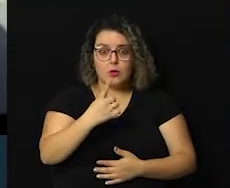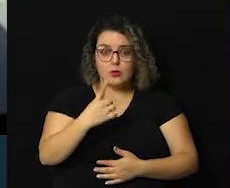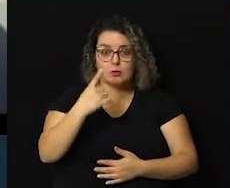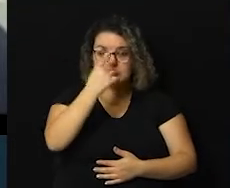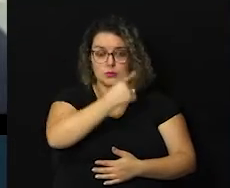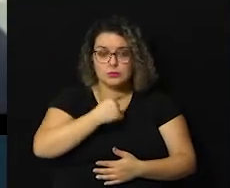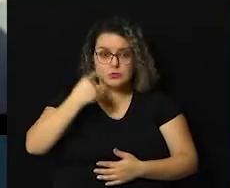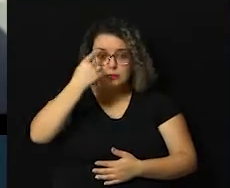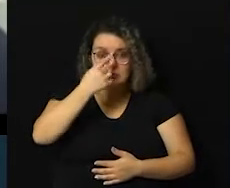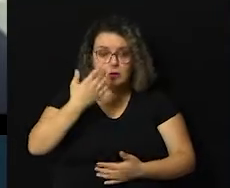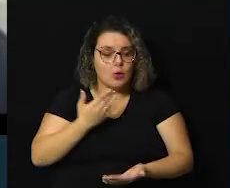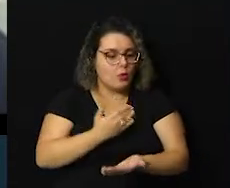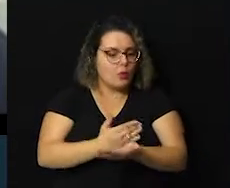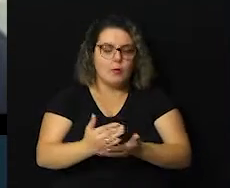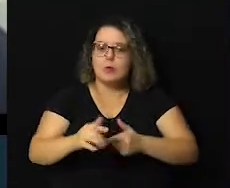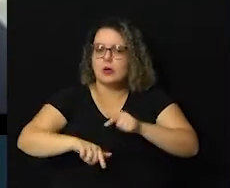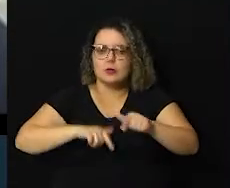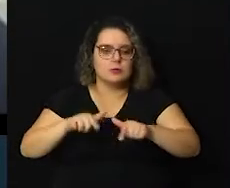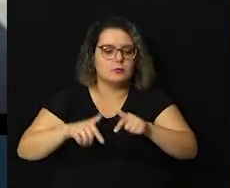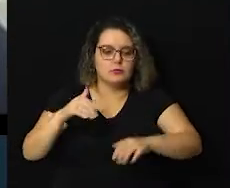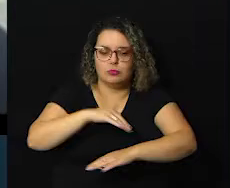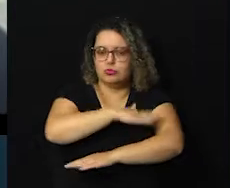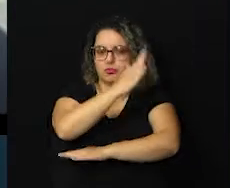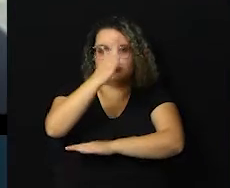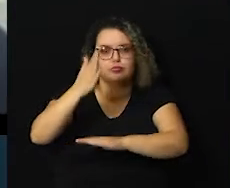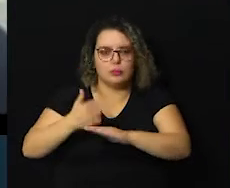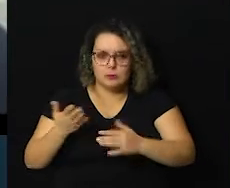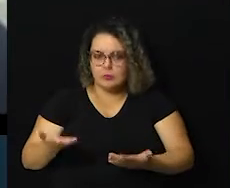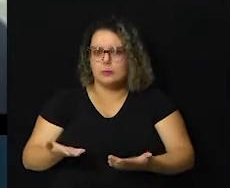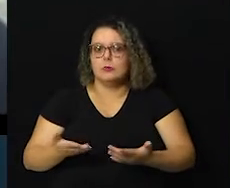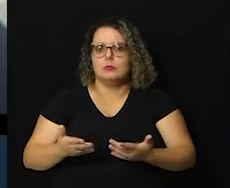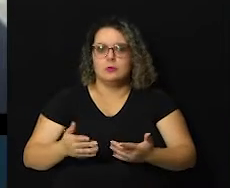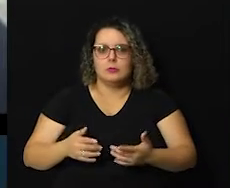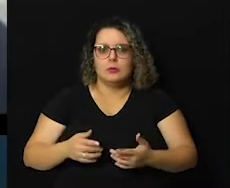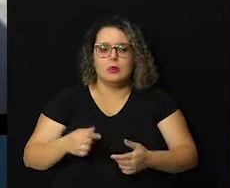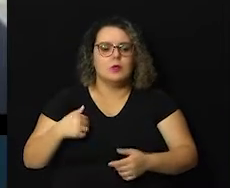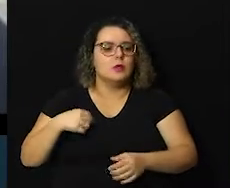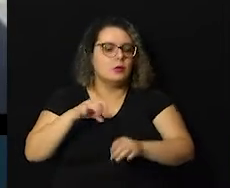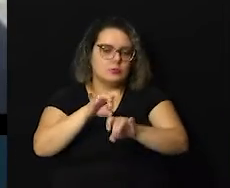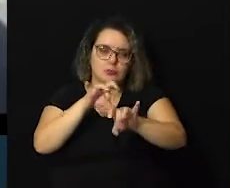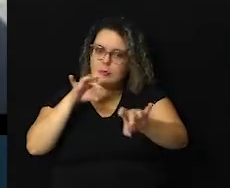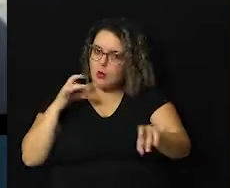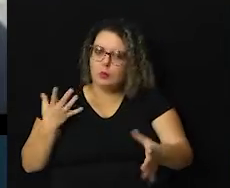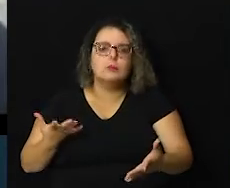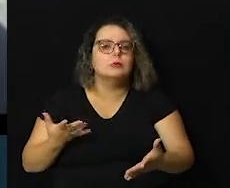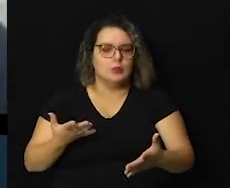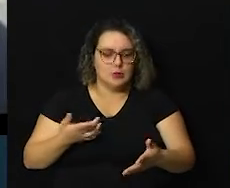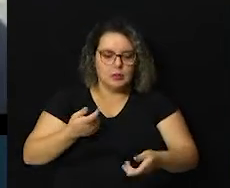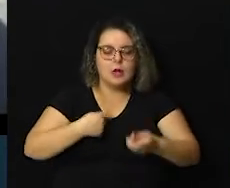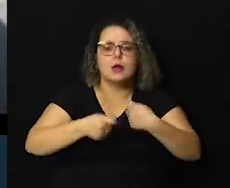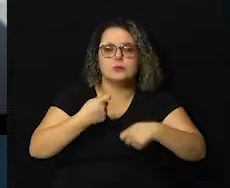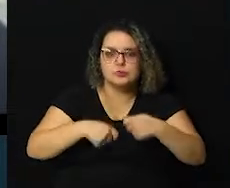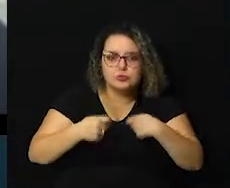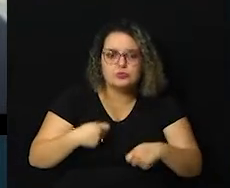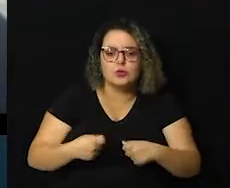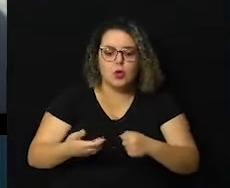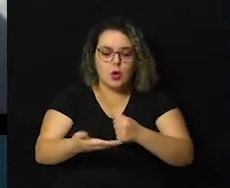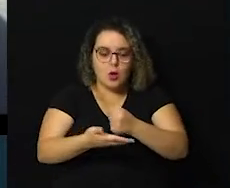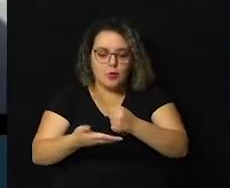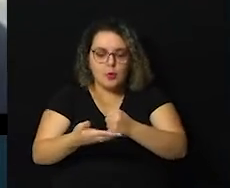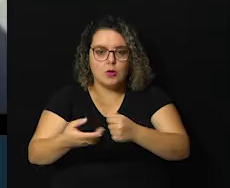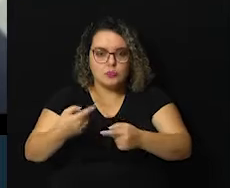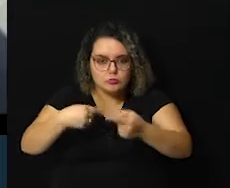11 horas da manhã te abre a primeira Cola e começa a trabalhar sem parar então e eu fico tocando todo mundo de forma remota porque basicamente